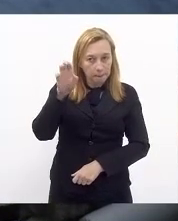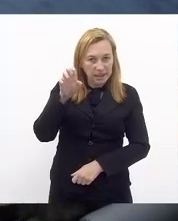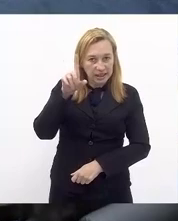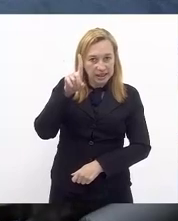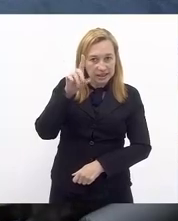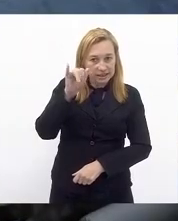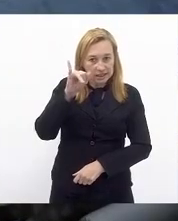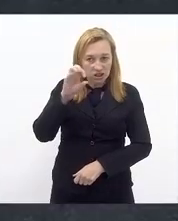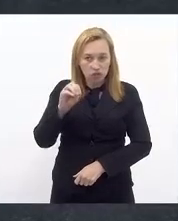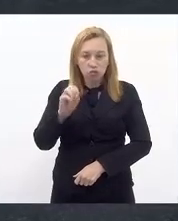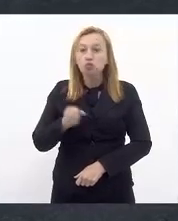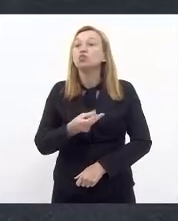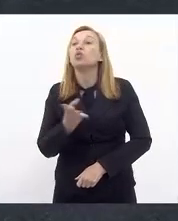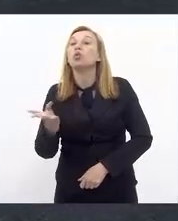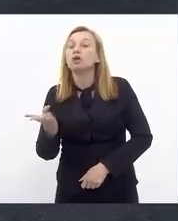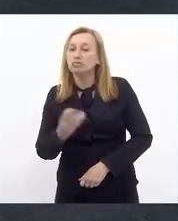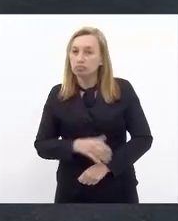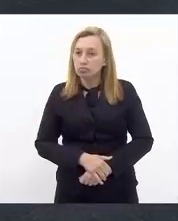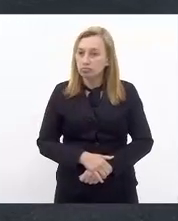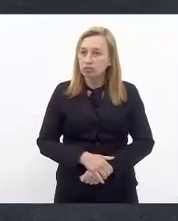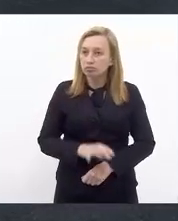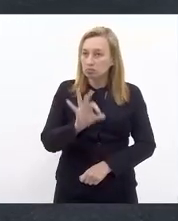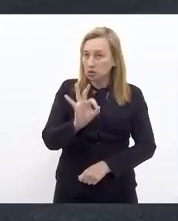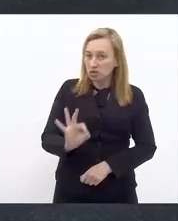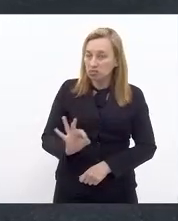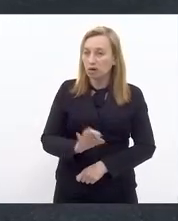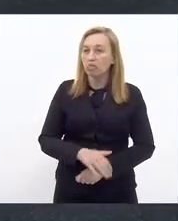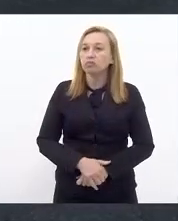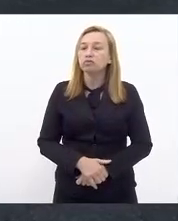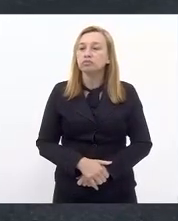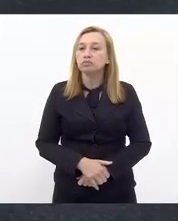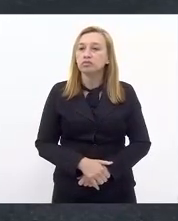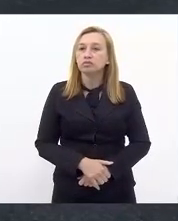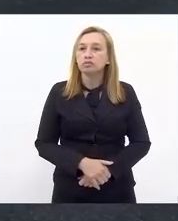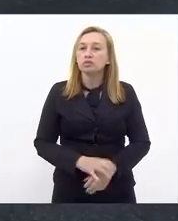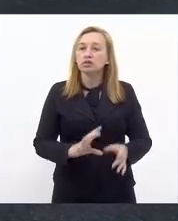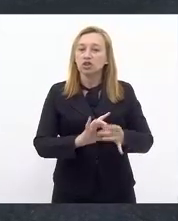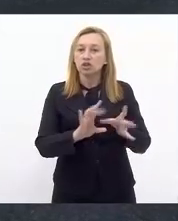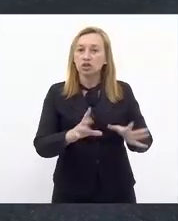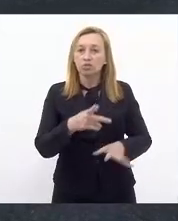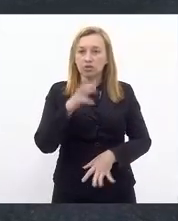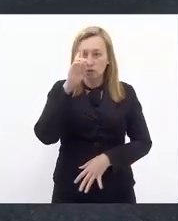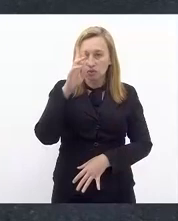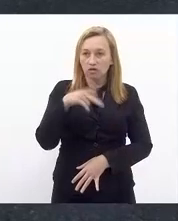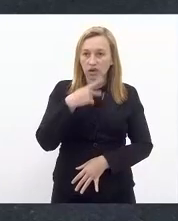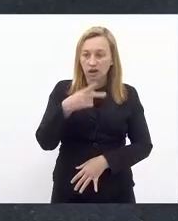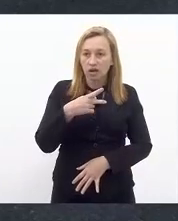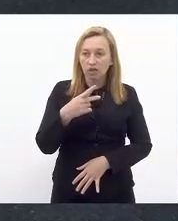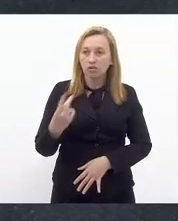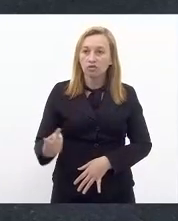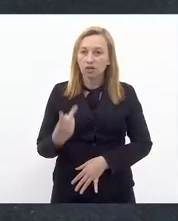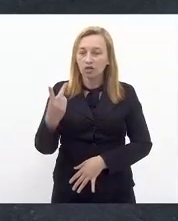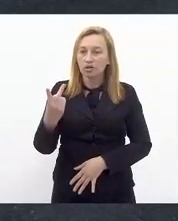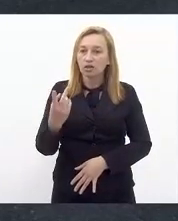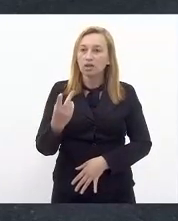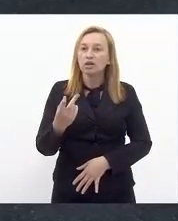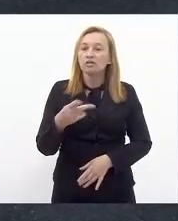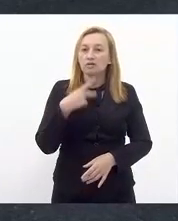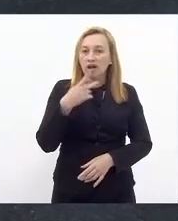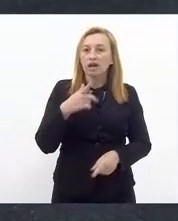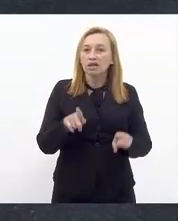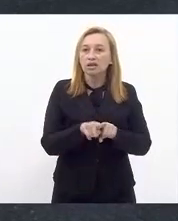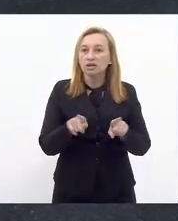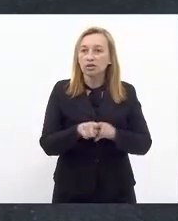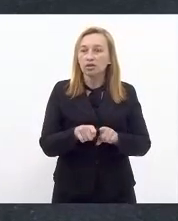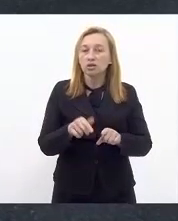de quanto seria o percentual vou deixar isso que o senhor acho que valeria pergunta comentar